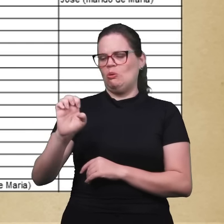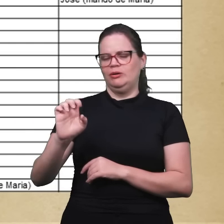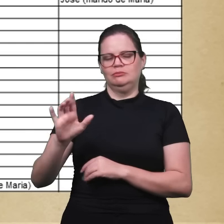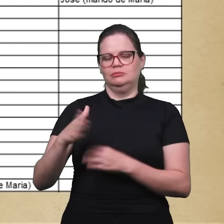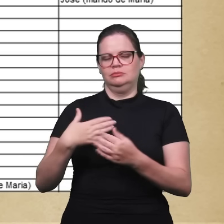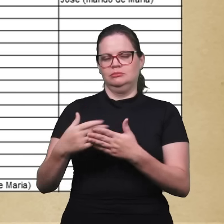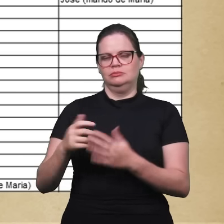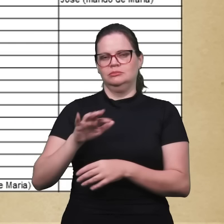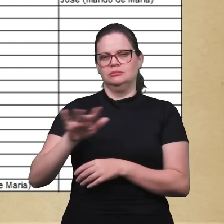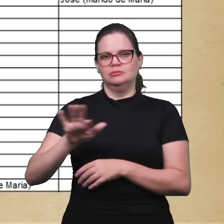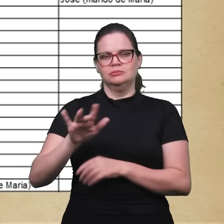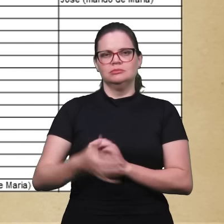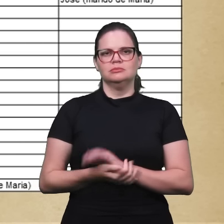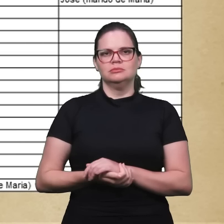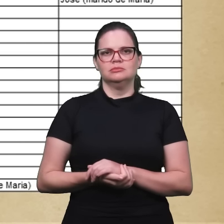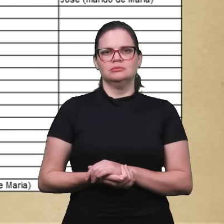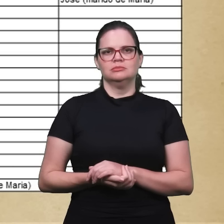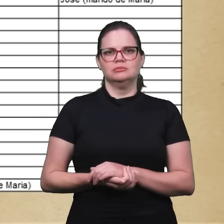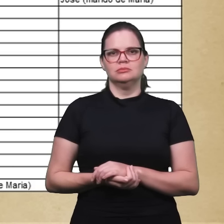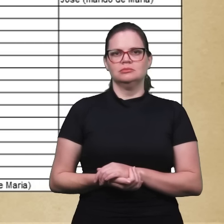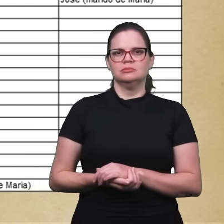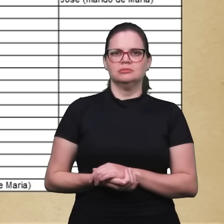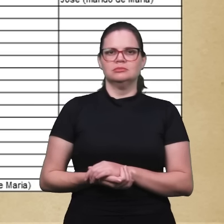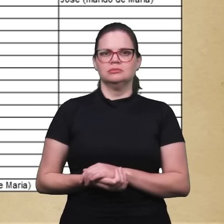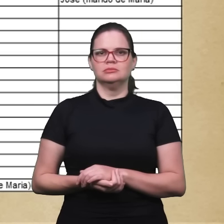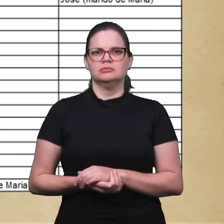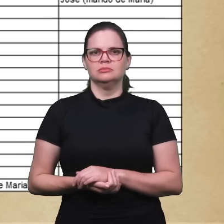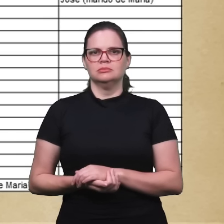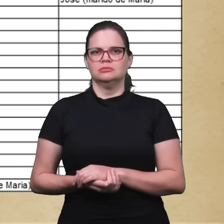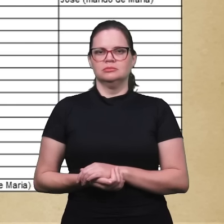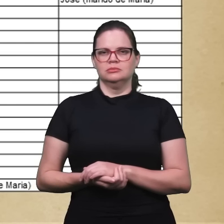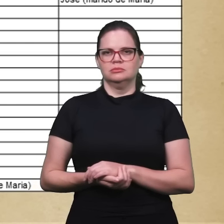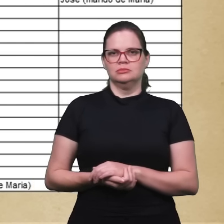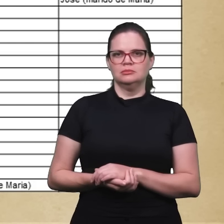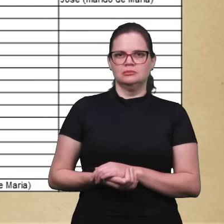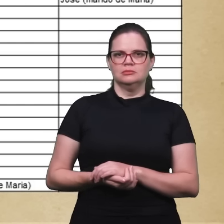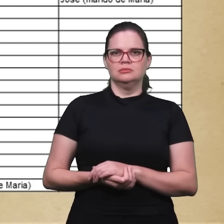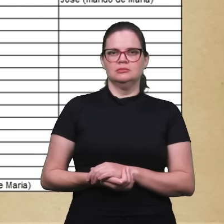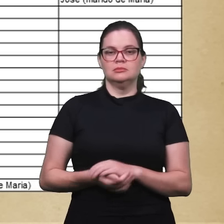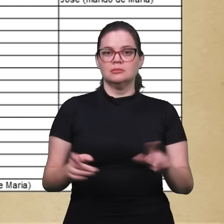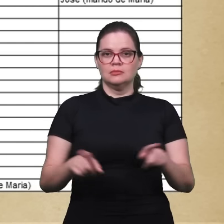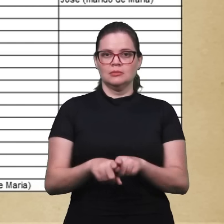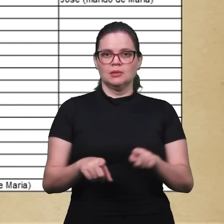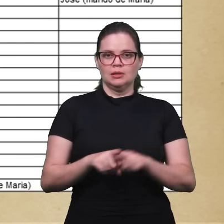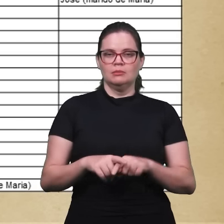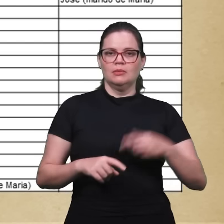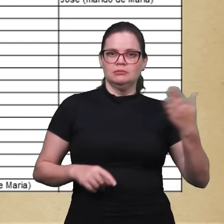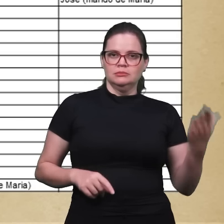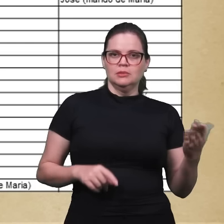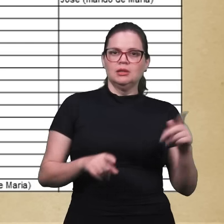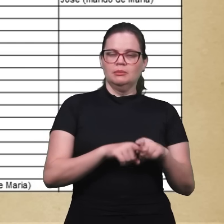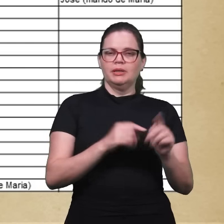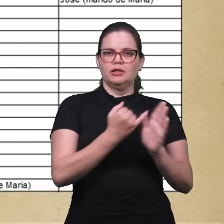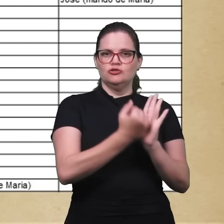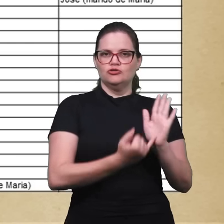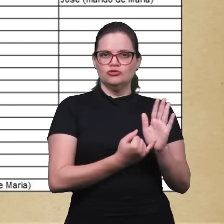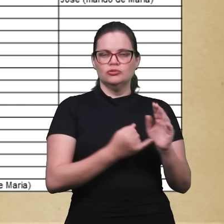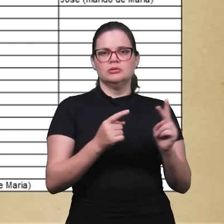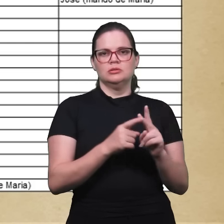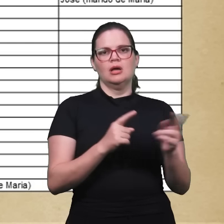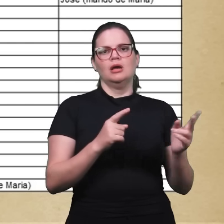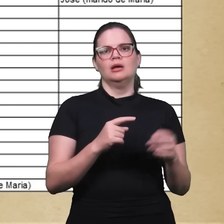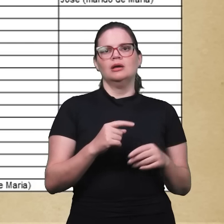as pronúncias, né? E a forma de se escrever. Sim. E aqui também termina em José, marido de Maria, ou seja, José, Jacó,